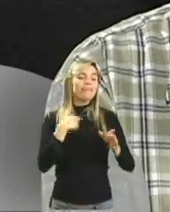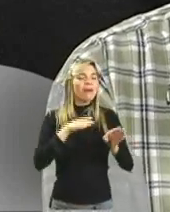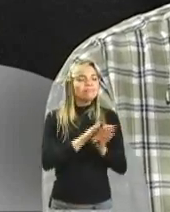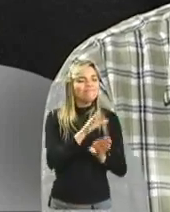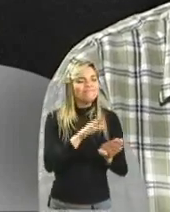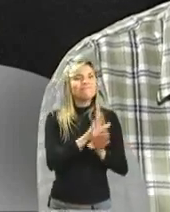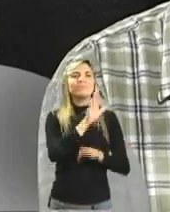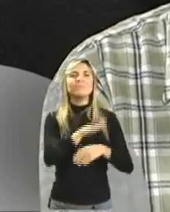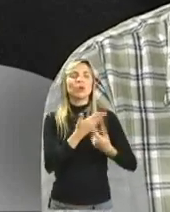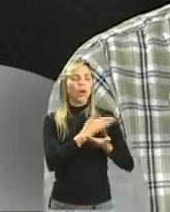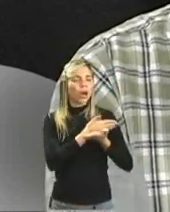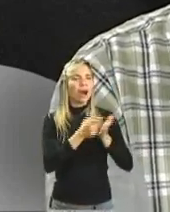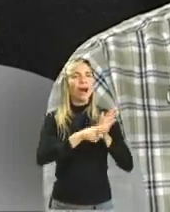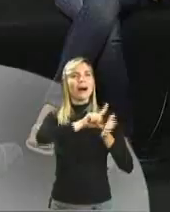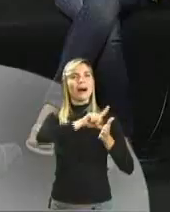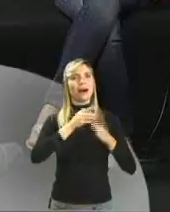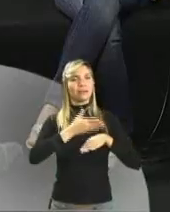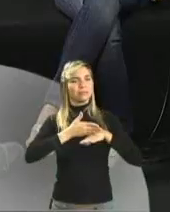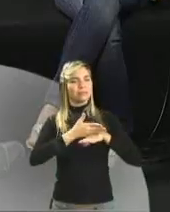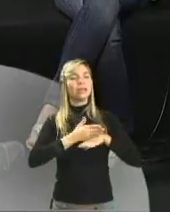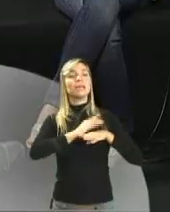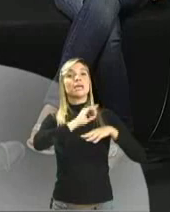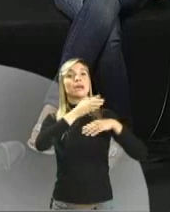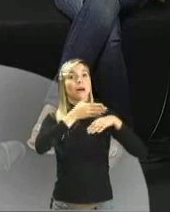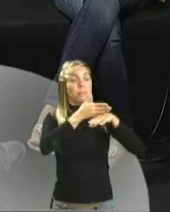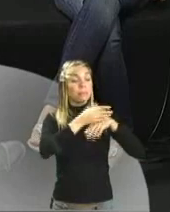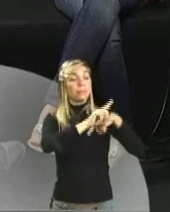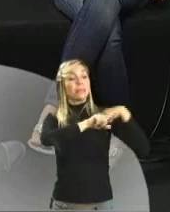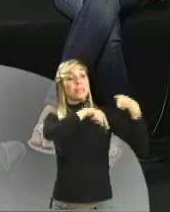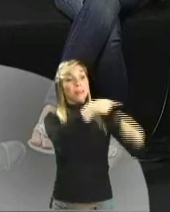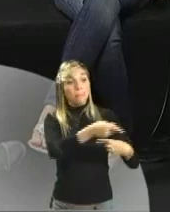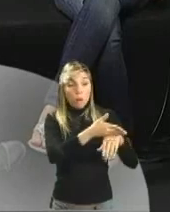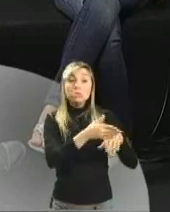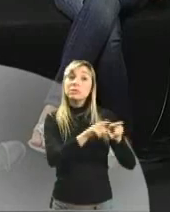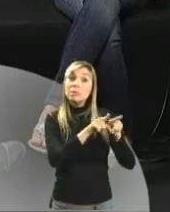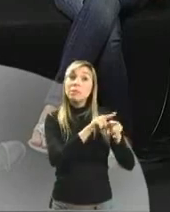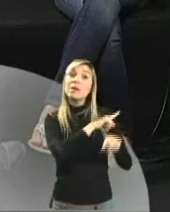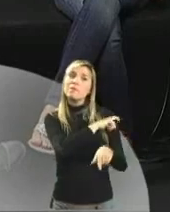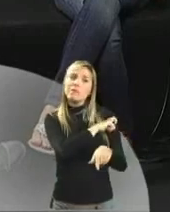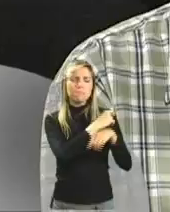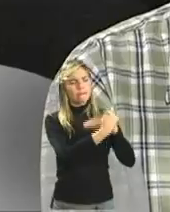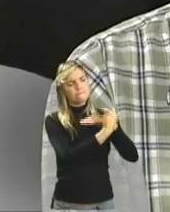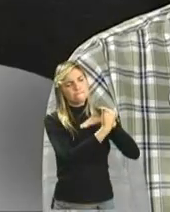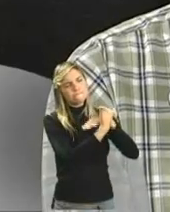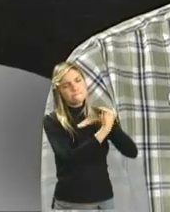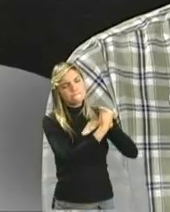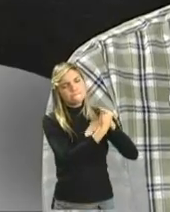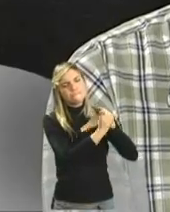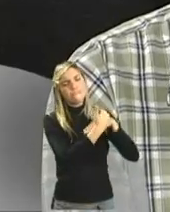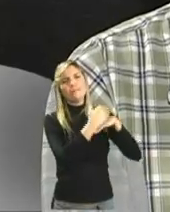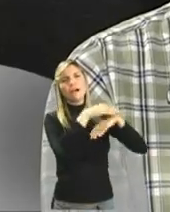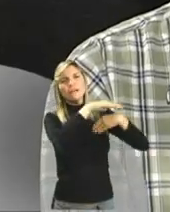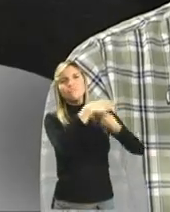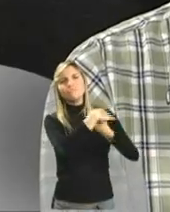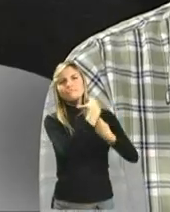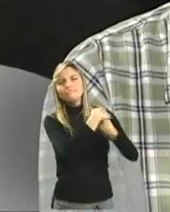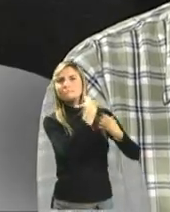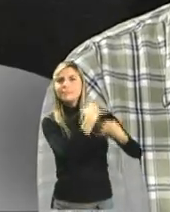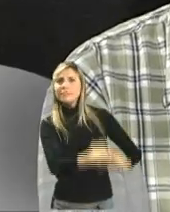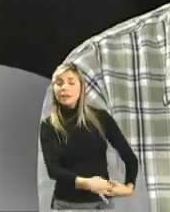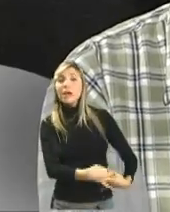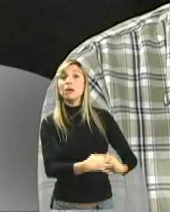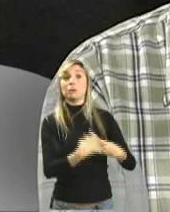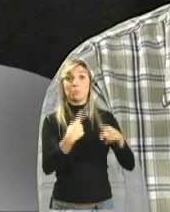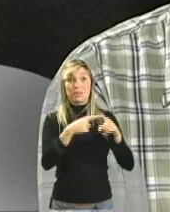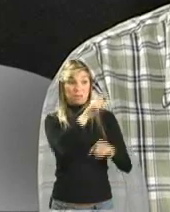desde o pré-operatório até o pós-operatório desse paciente ostomizado. Então, é um profissional que hoje,